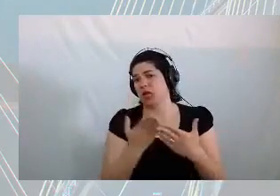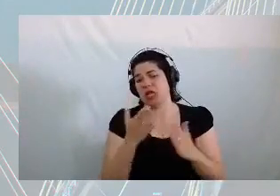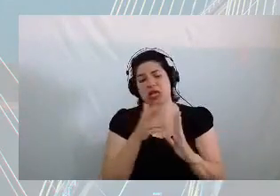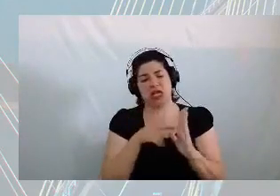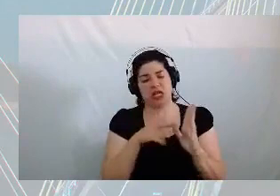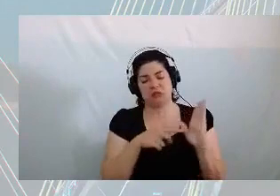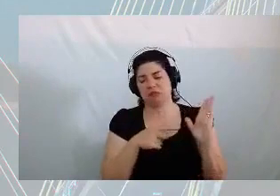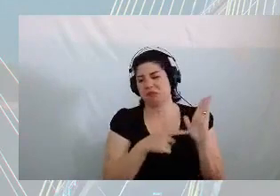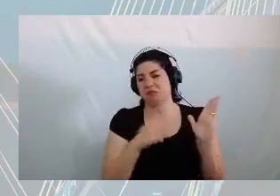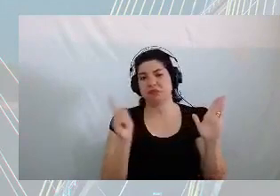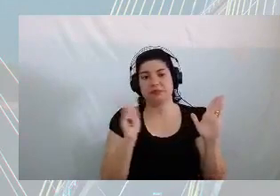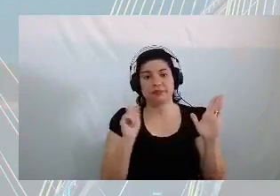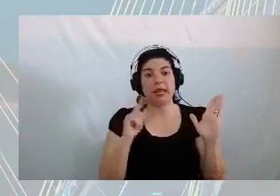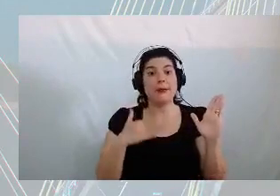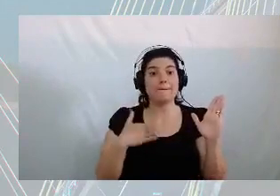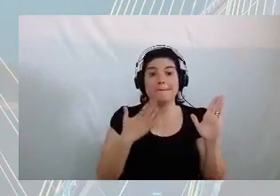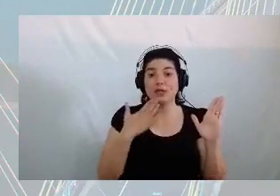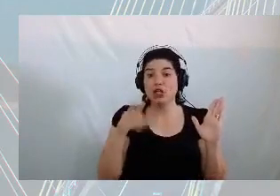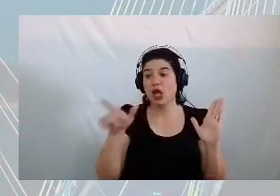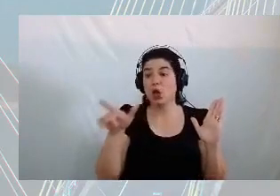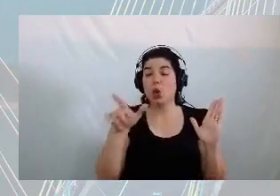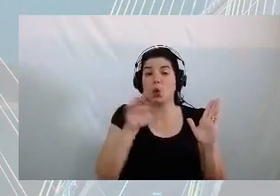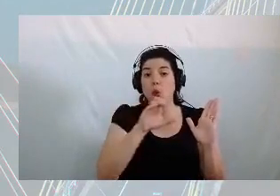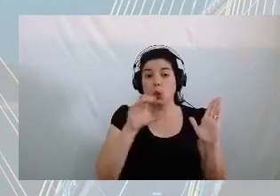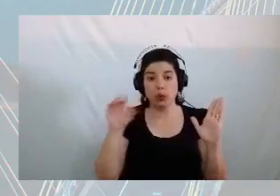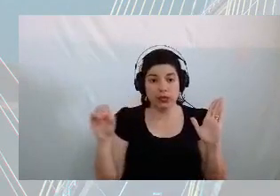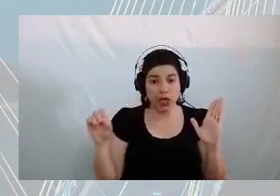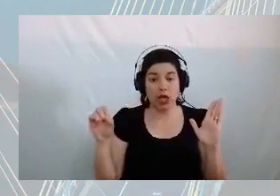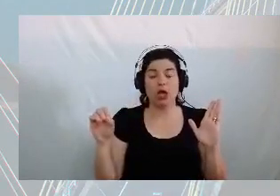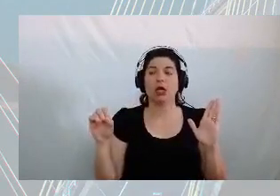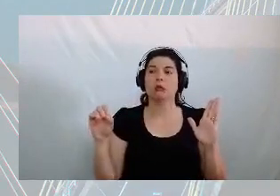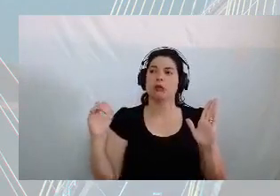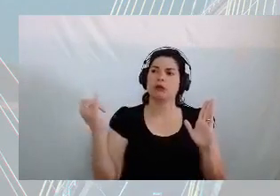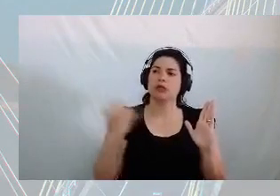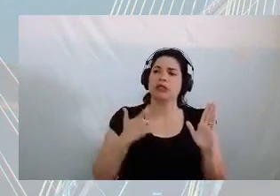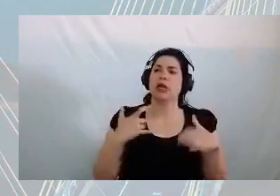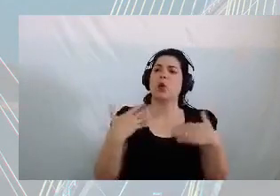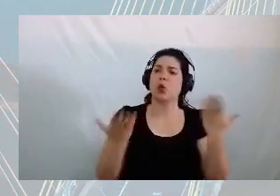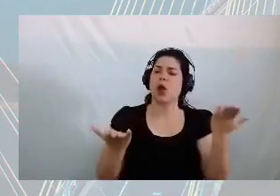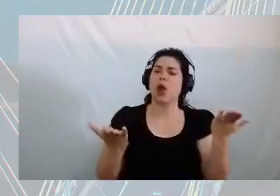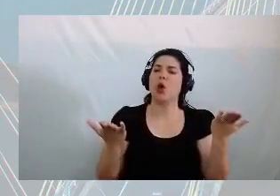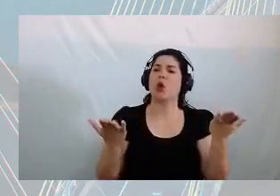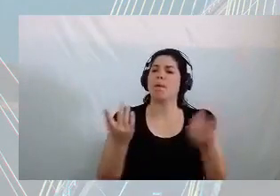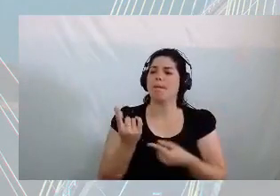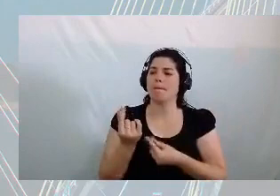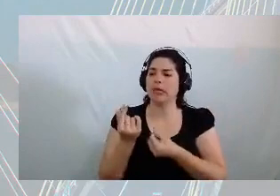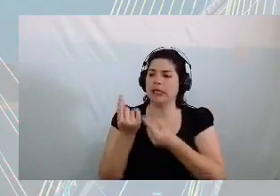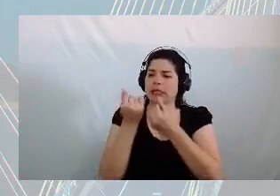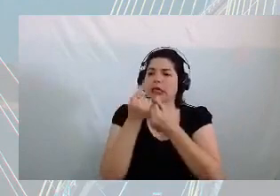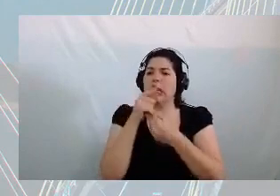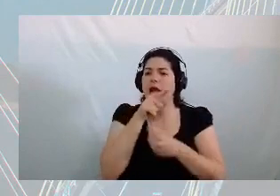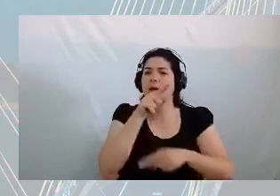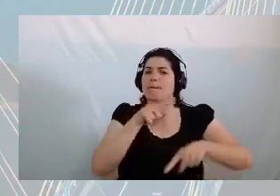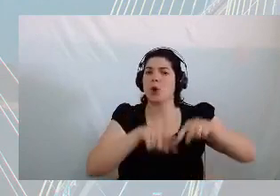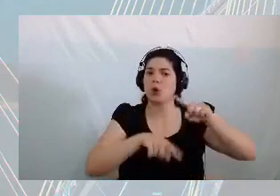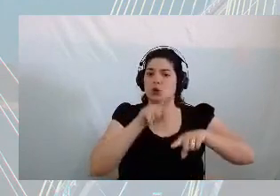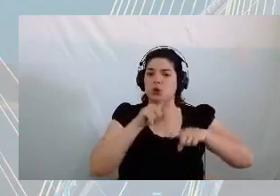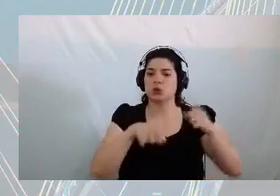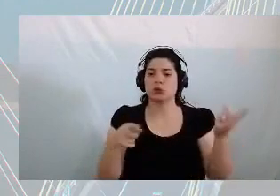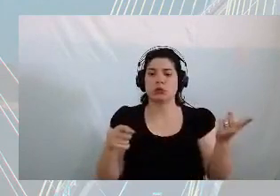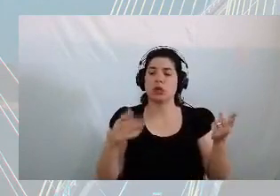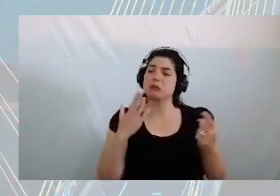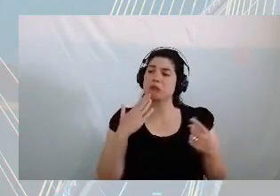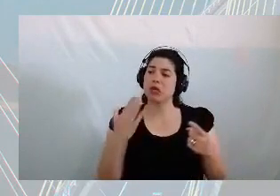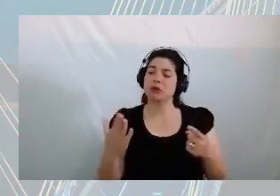eu peço para o meu coordenador me informar qual é o balanço financeiro, enfim, do produto A, ele fala uma coisa. Quando eu peço para o outro fala